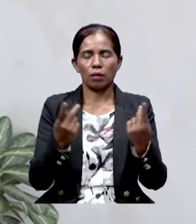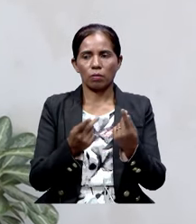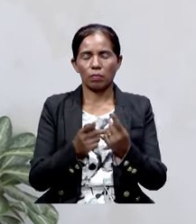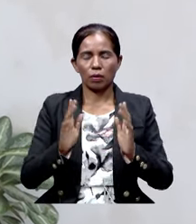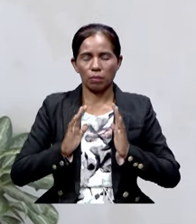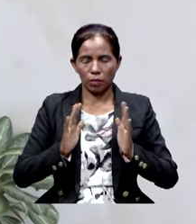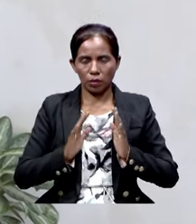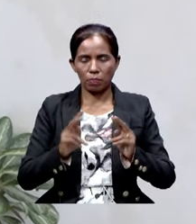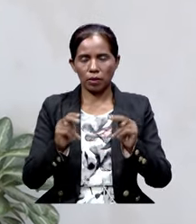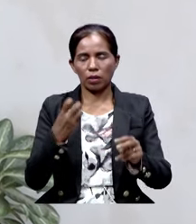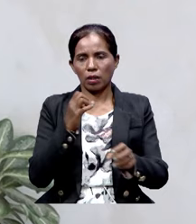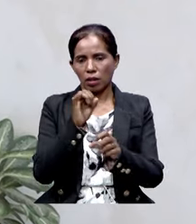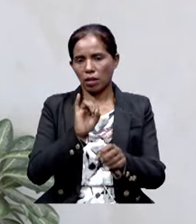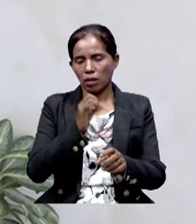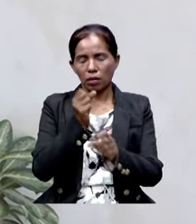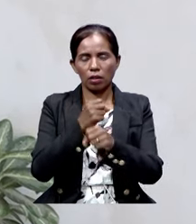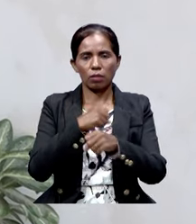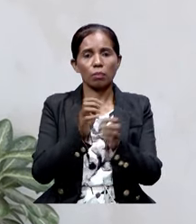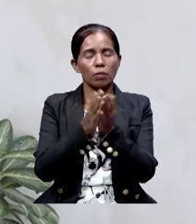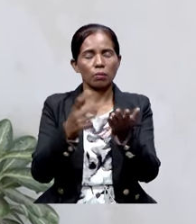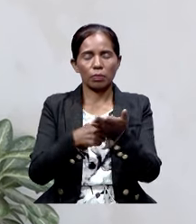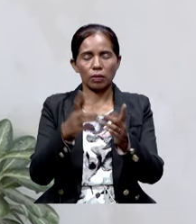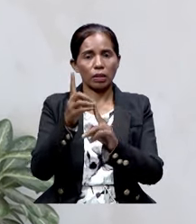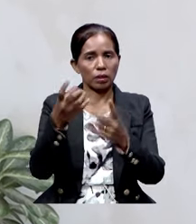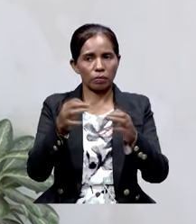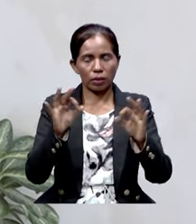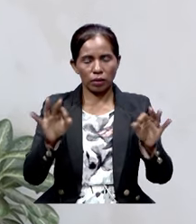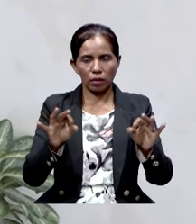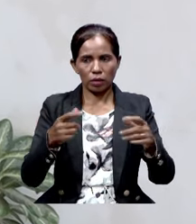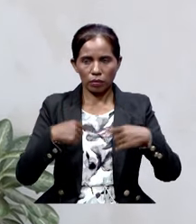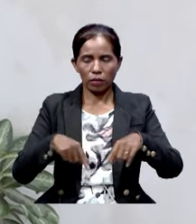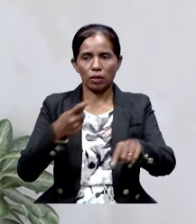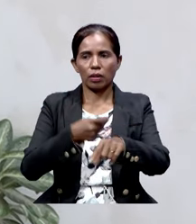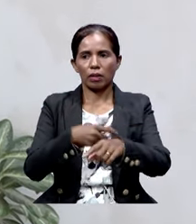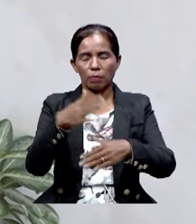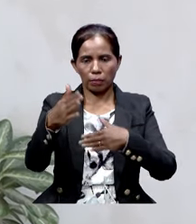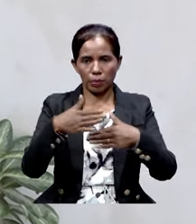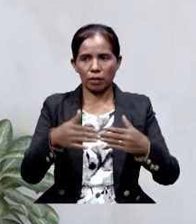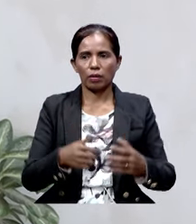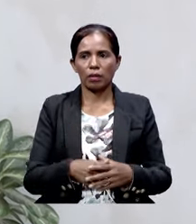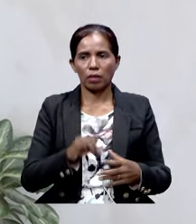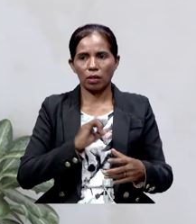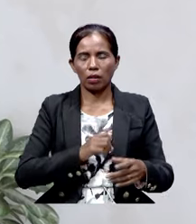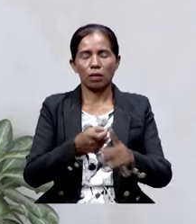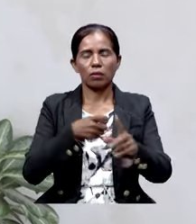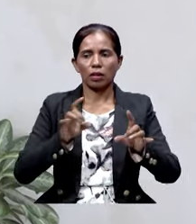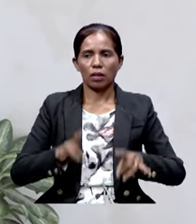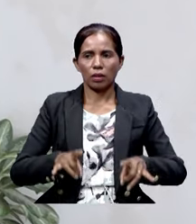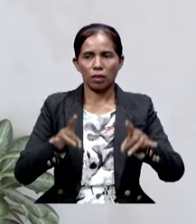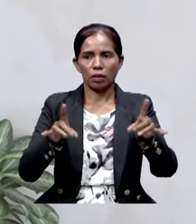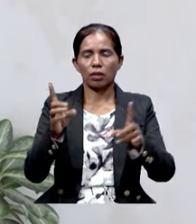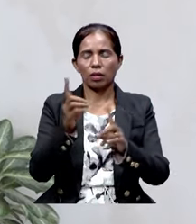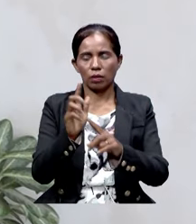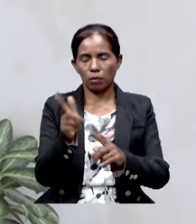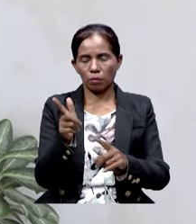tenha novo, a minha passaporte, não é bem mante. Depois, a filha falha a tempo para, não é bem, a filha de Austrália, mas é dia